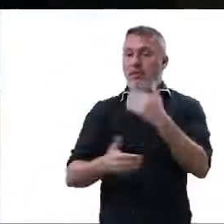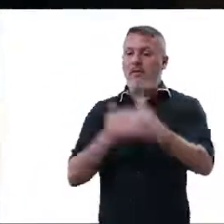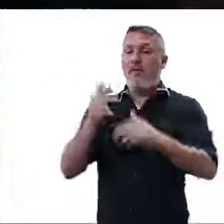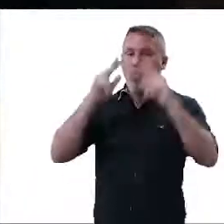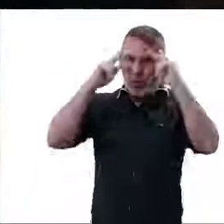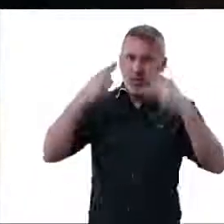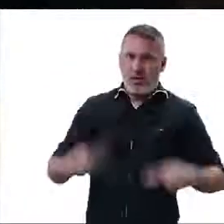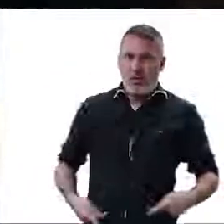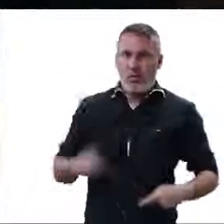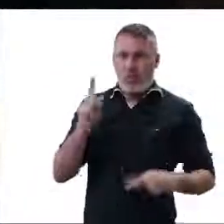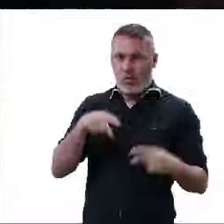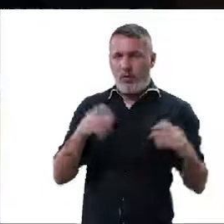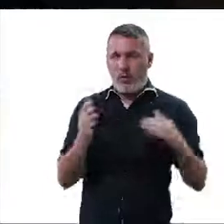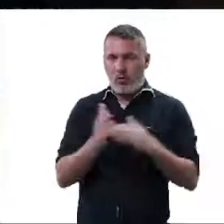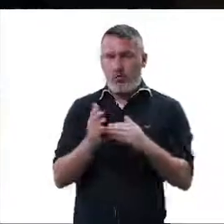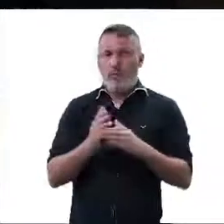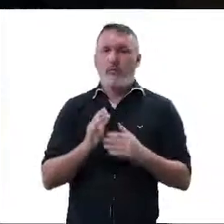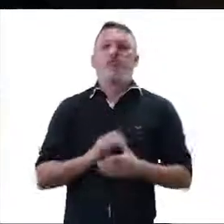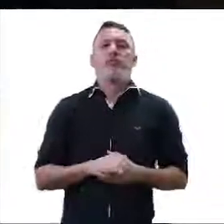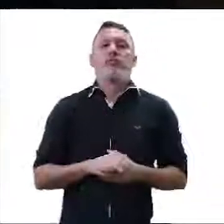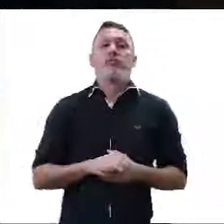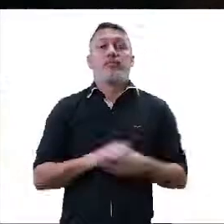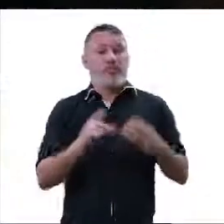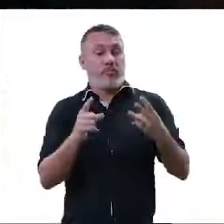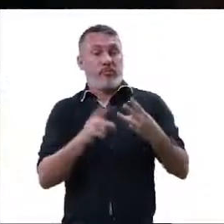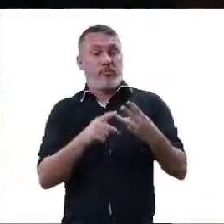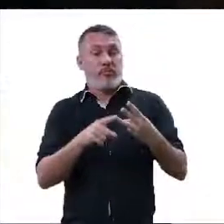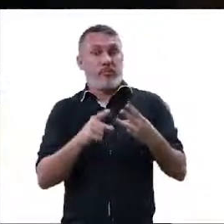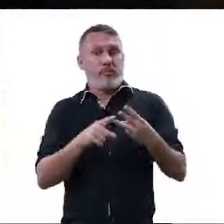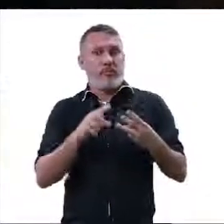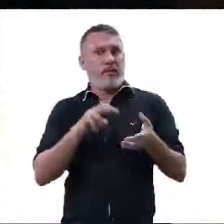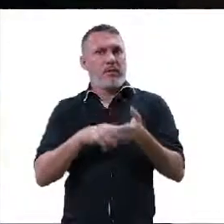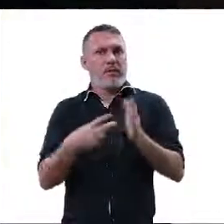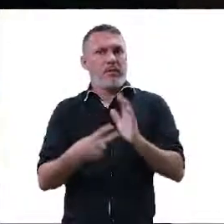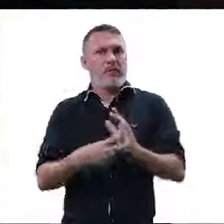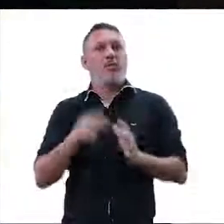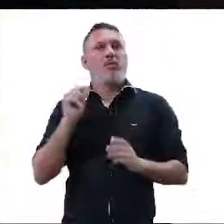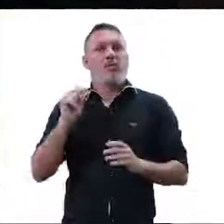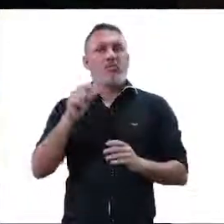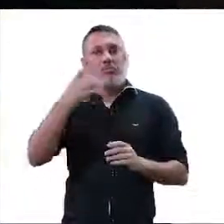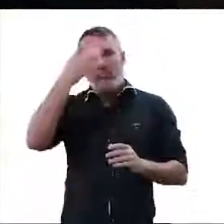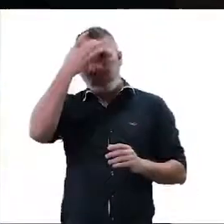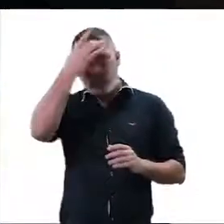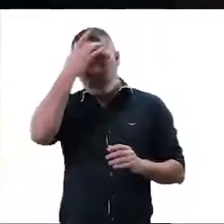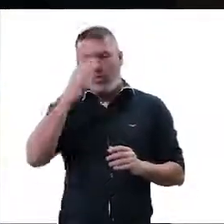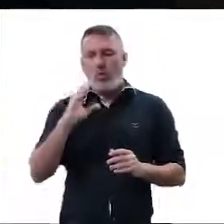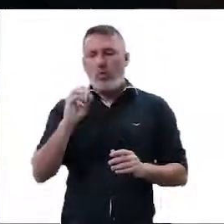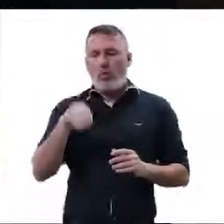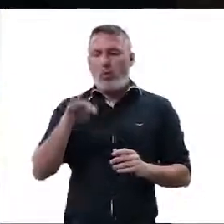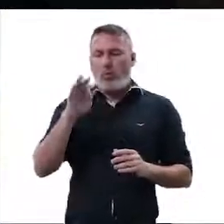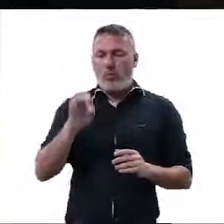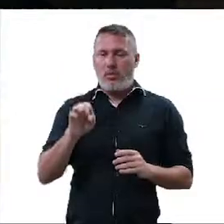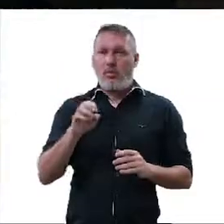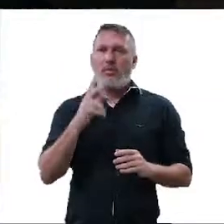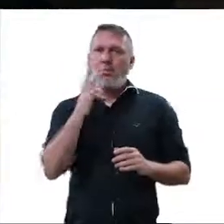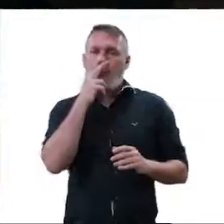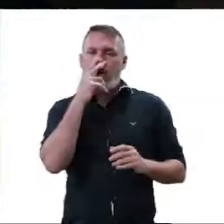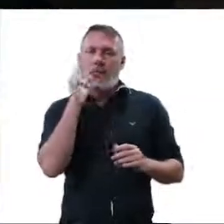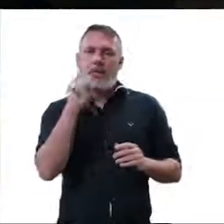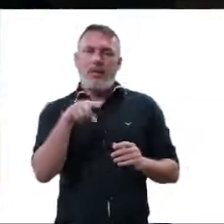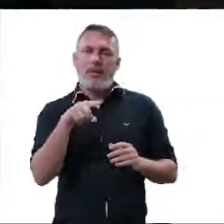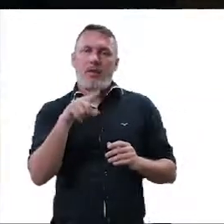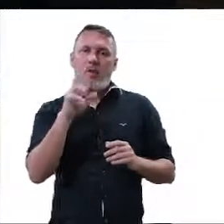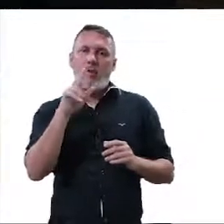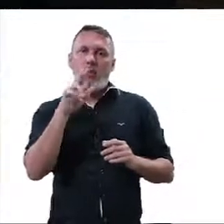humano, certo? O estágio positivo seria, no pensamento do Comte, o ápice dessa